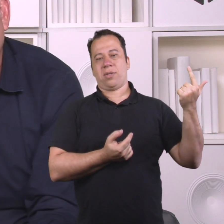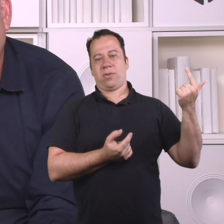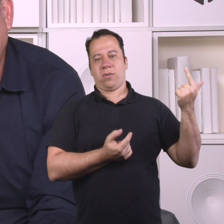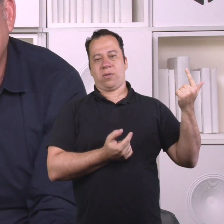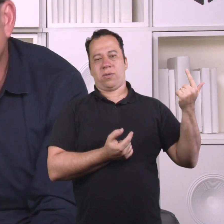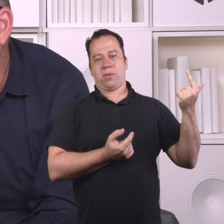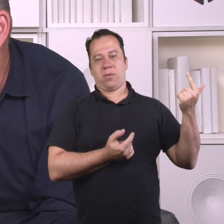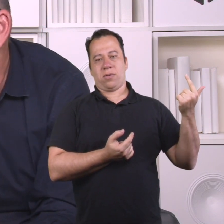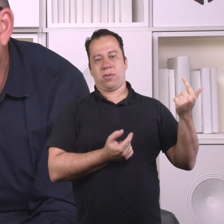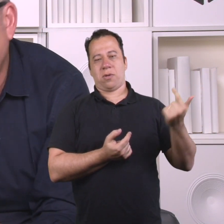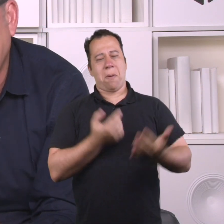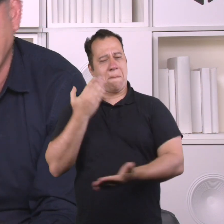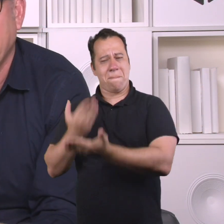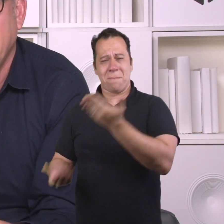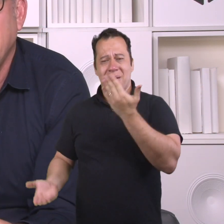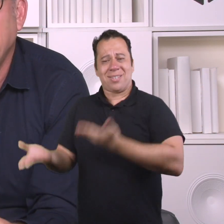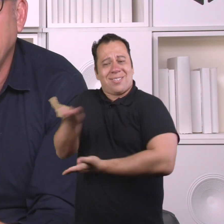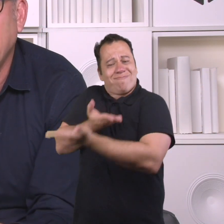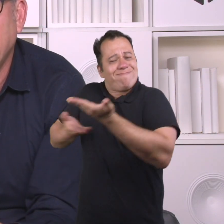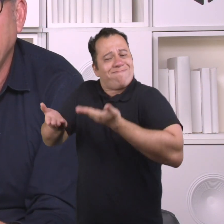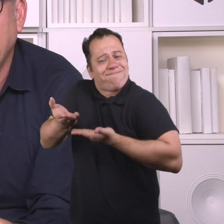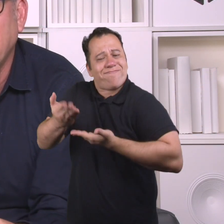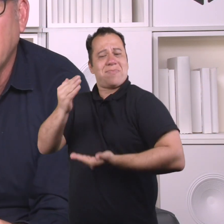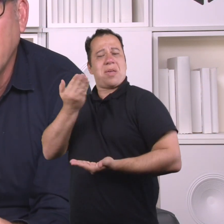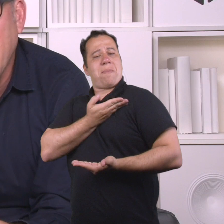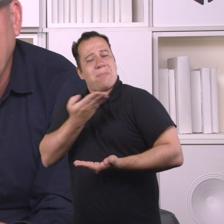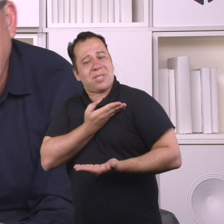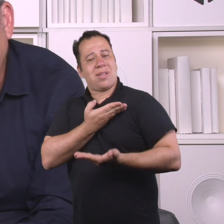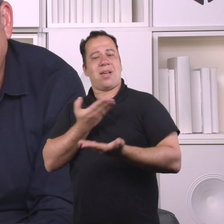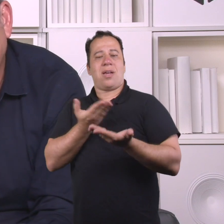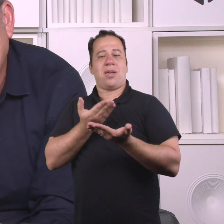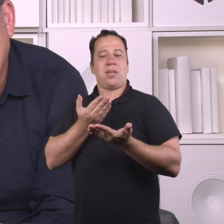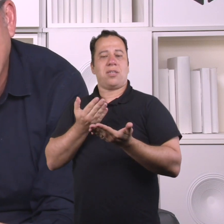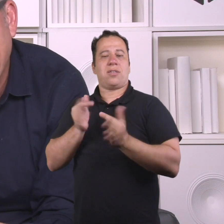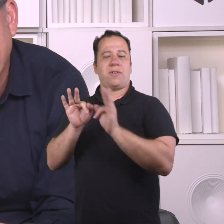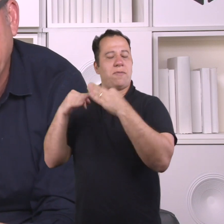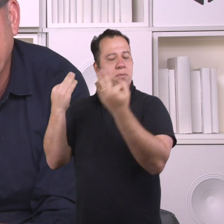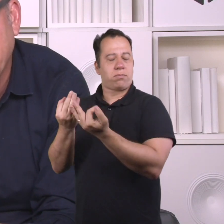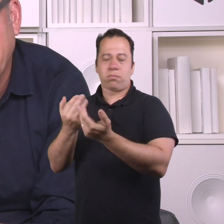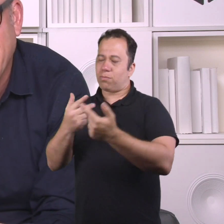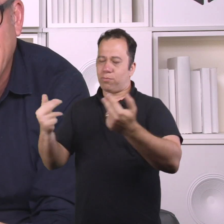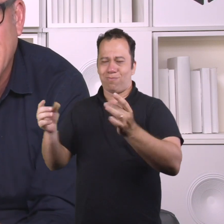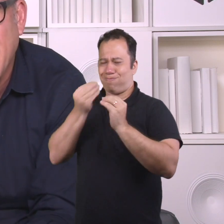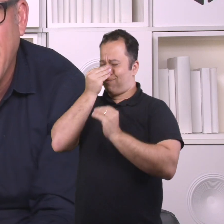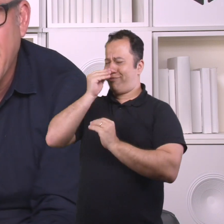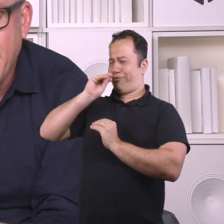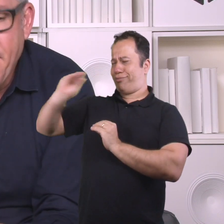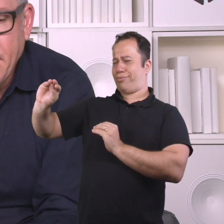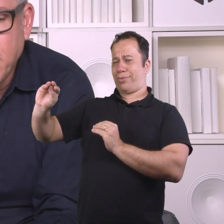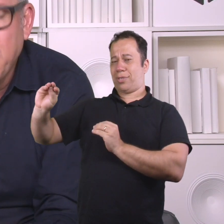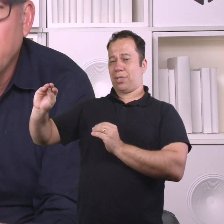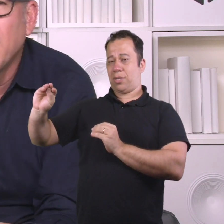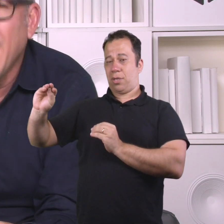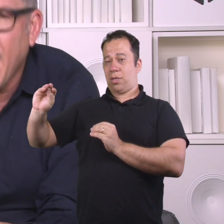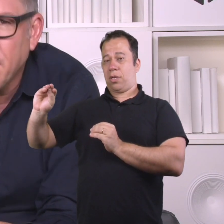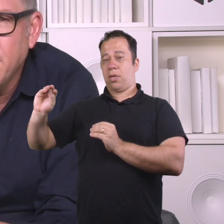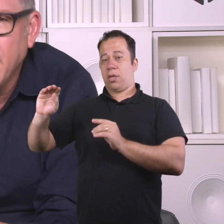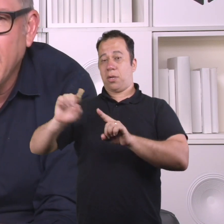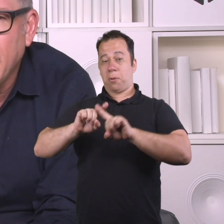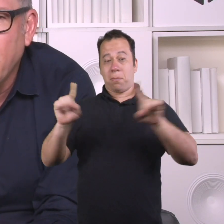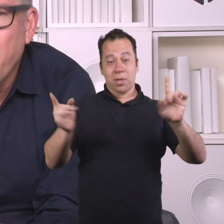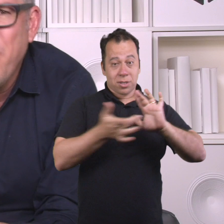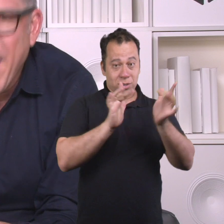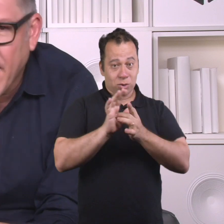dinheiro. Perde vínculos de afeto por causa de dinheiro. Então, no manual de finanças de Jesus, se você quiser subjugar